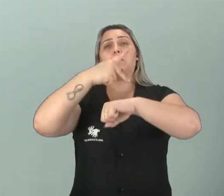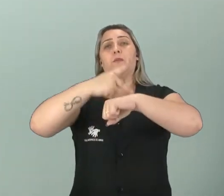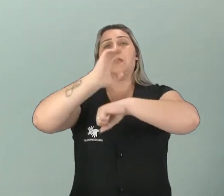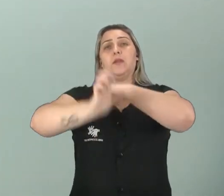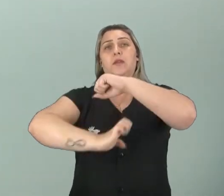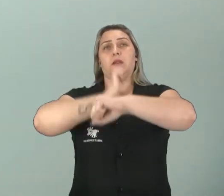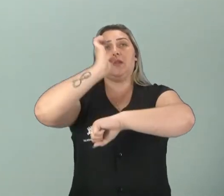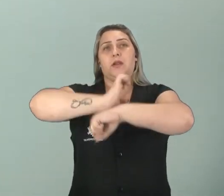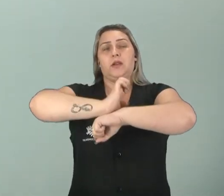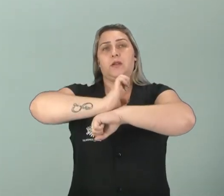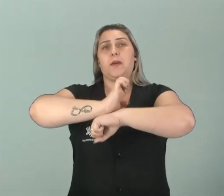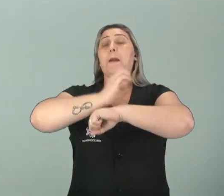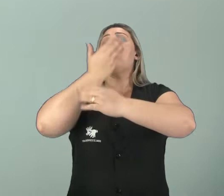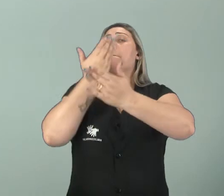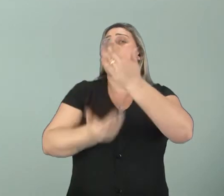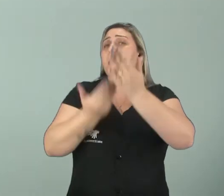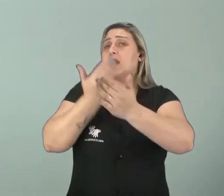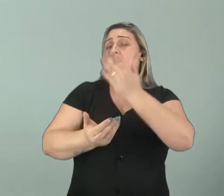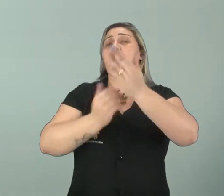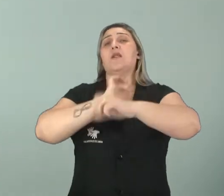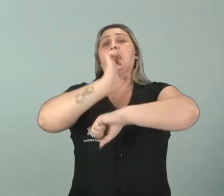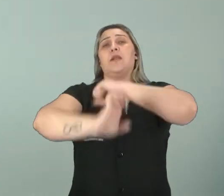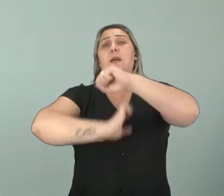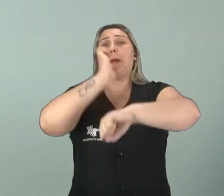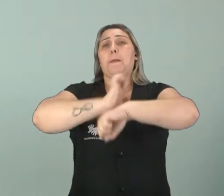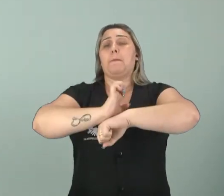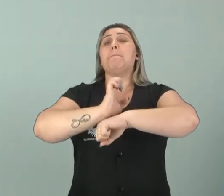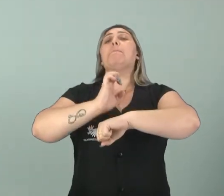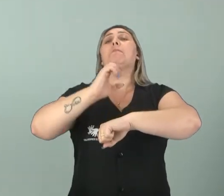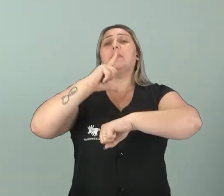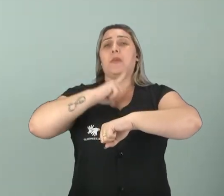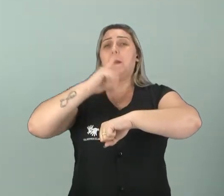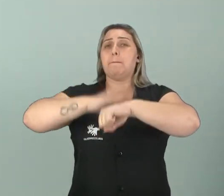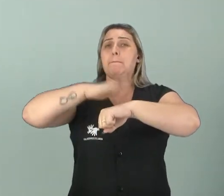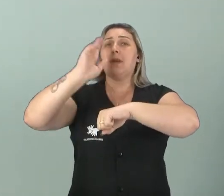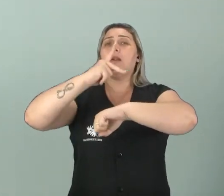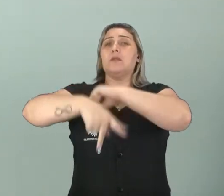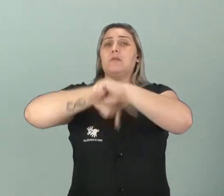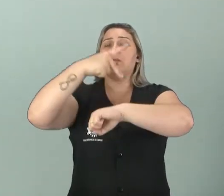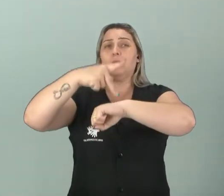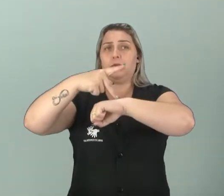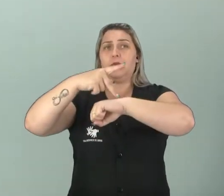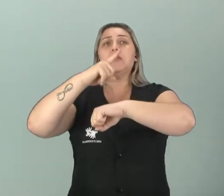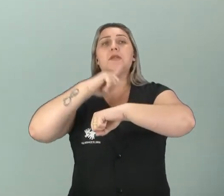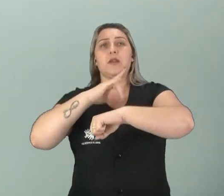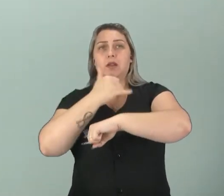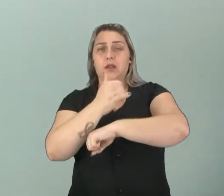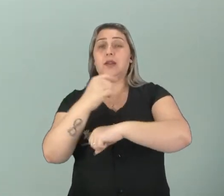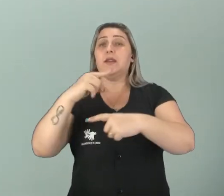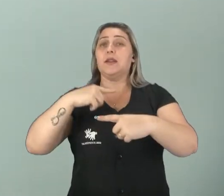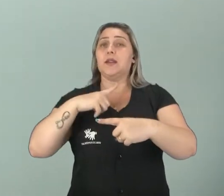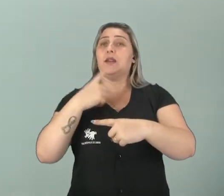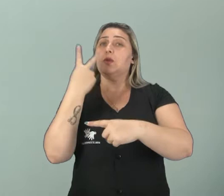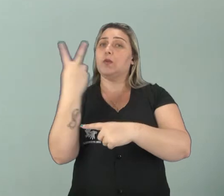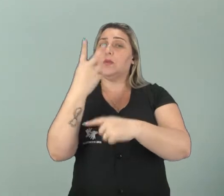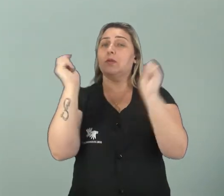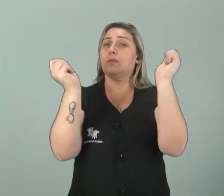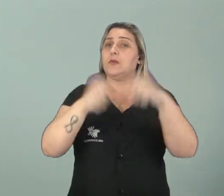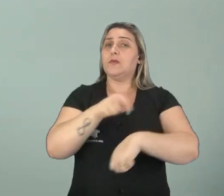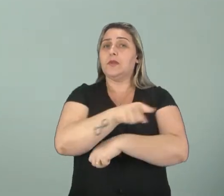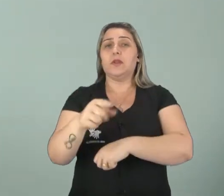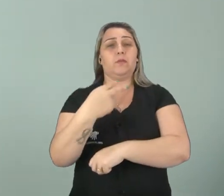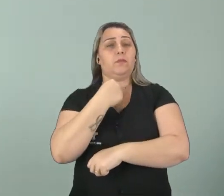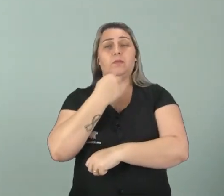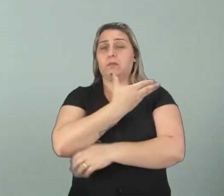alguma forma ele perdeu o elétron, ou seja, ele ficou com mais prótons. Neste caso, ele vai estar eletrizado e tem duas possibilidades, aí você não